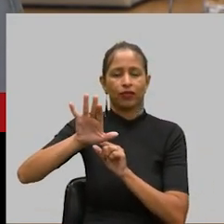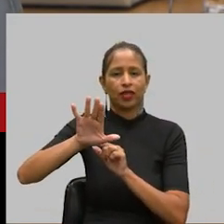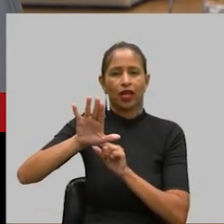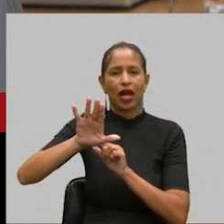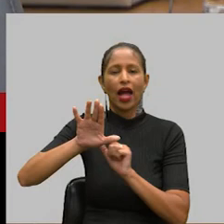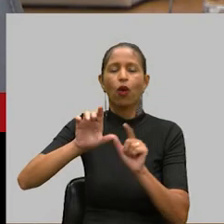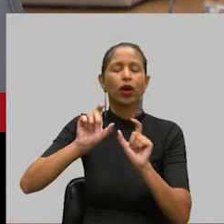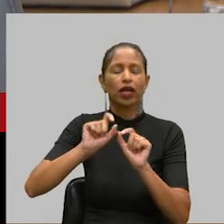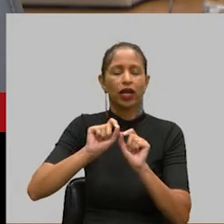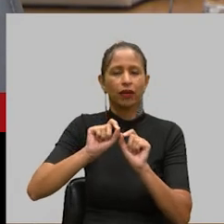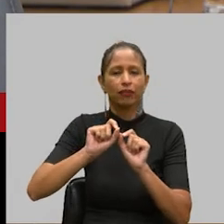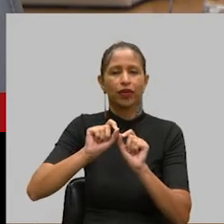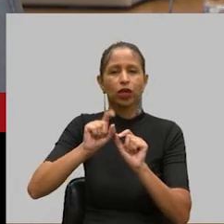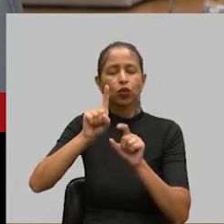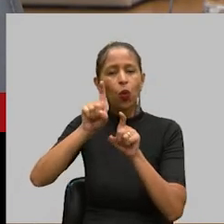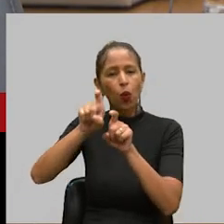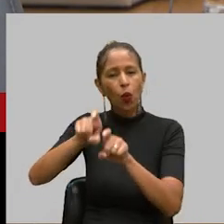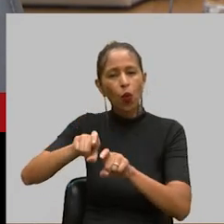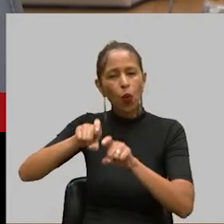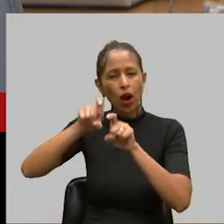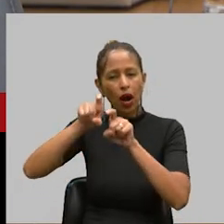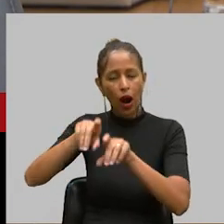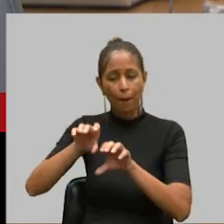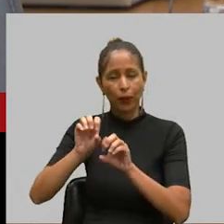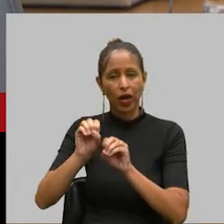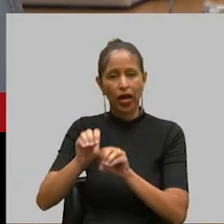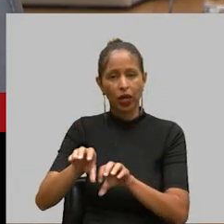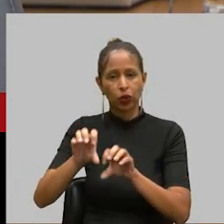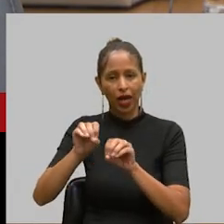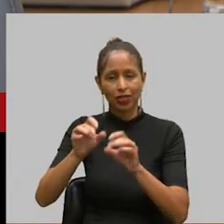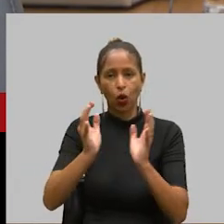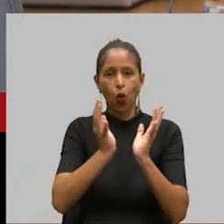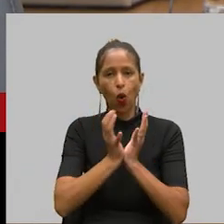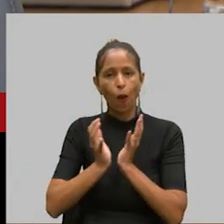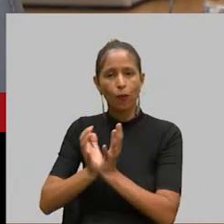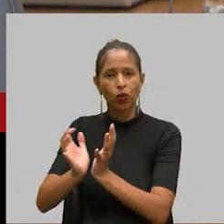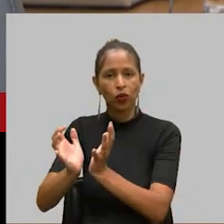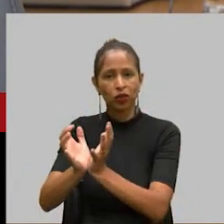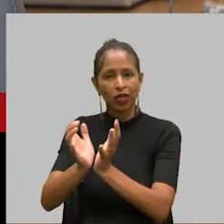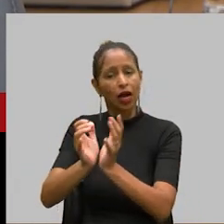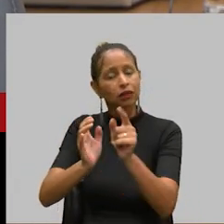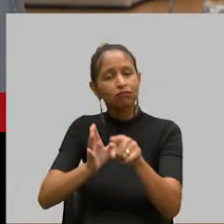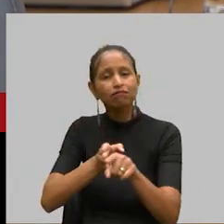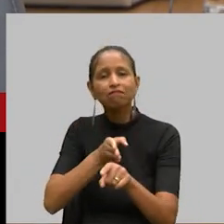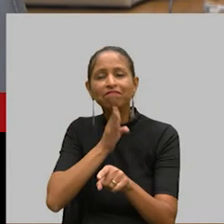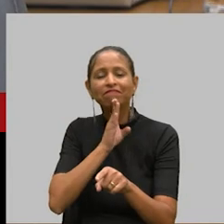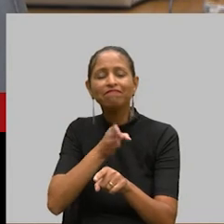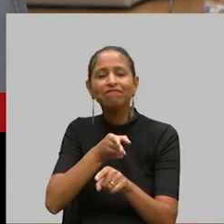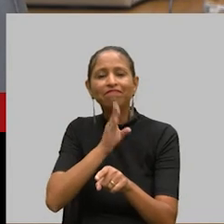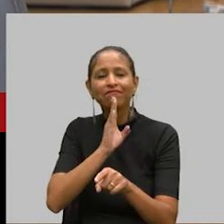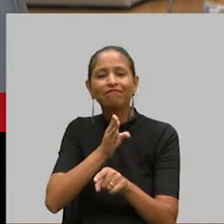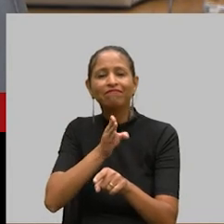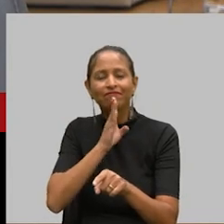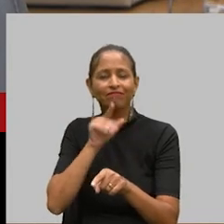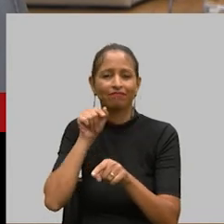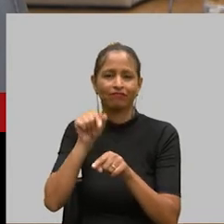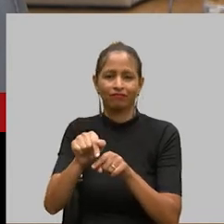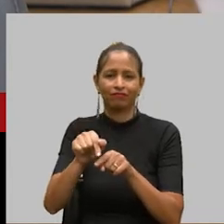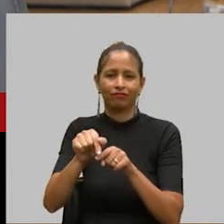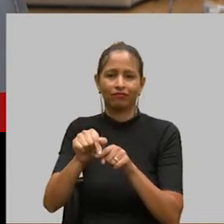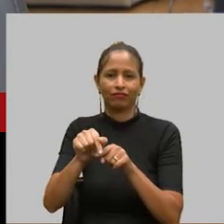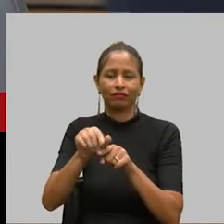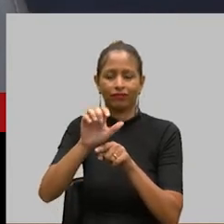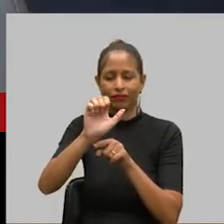vislumbrar no Campo da educação Comunitária o reconhecimento das